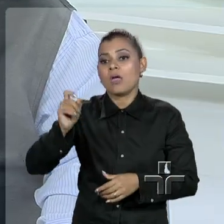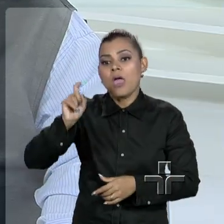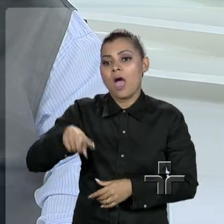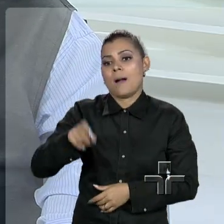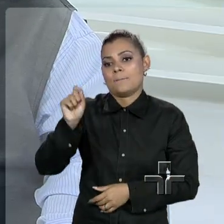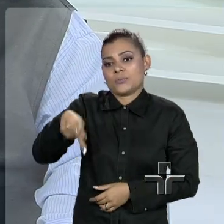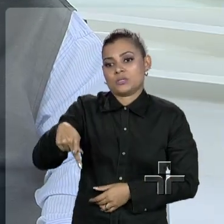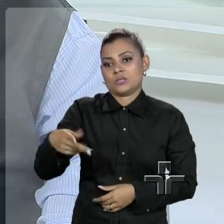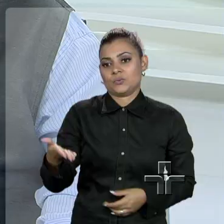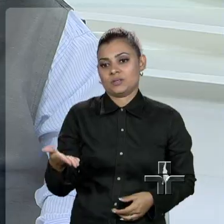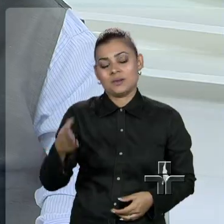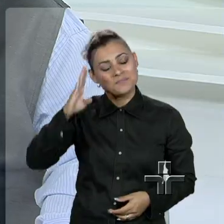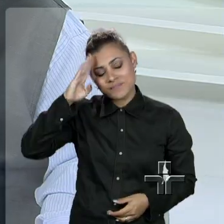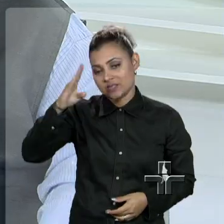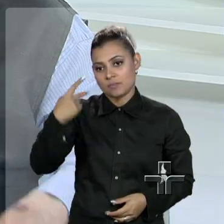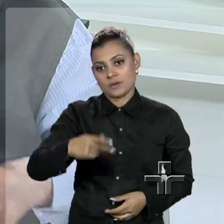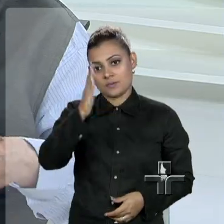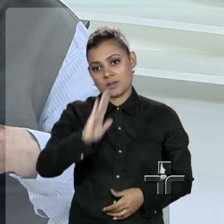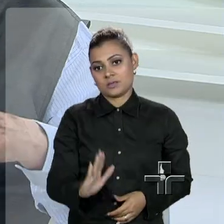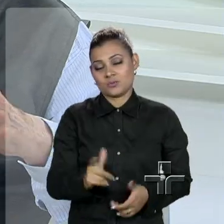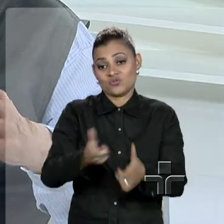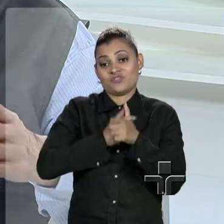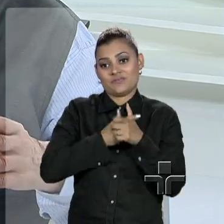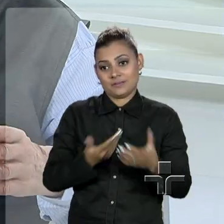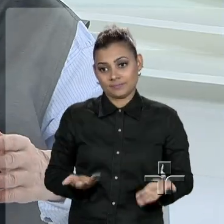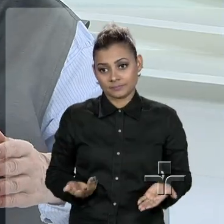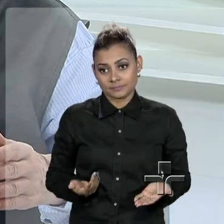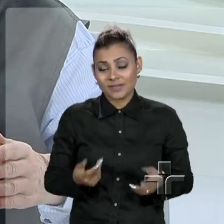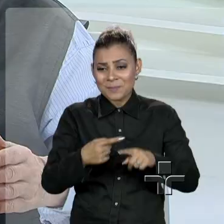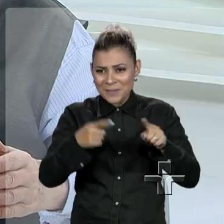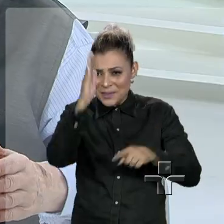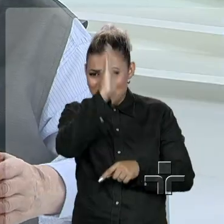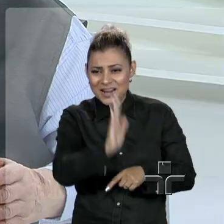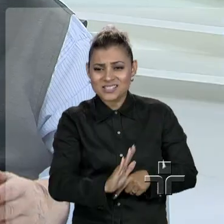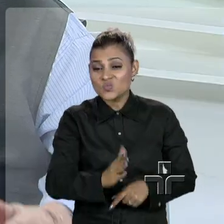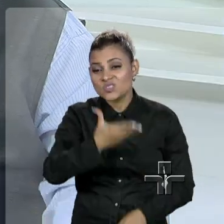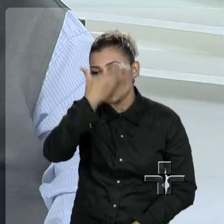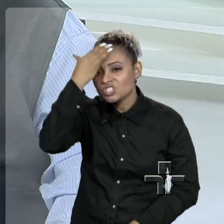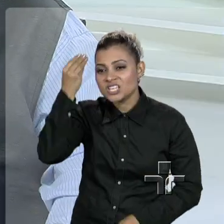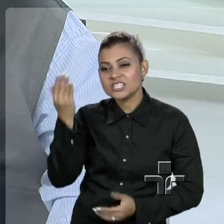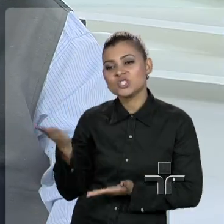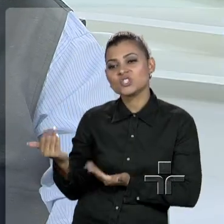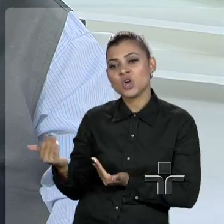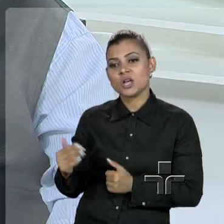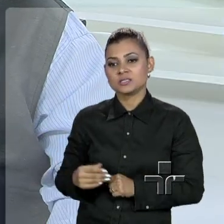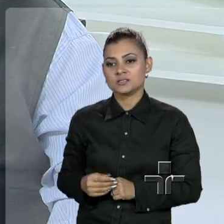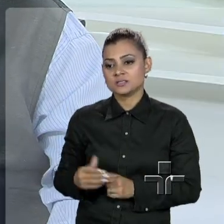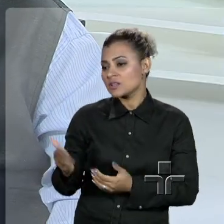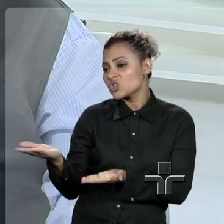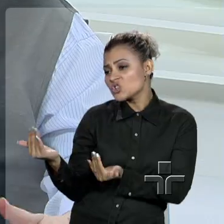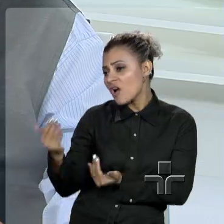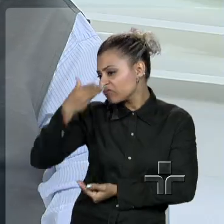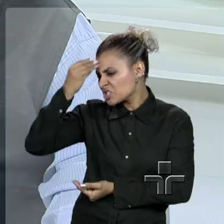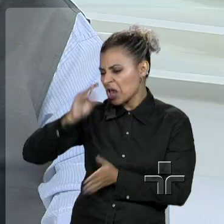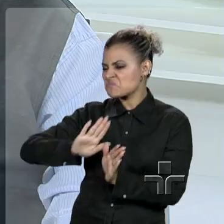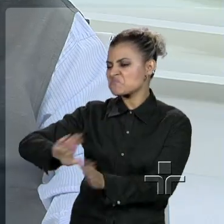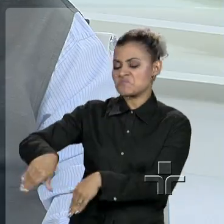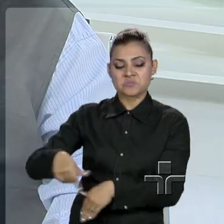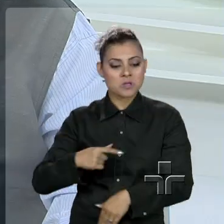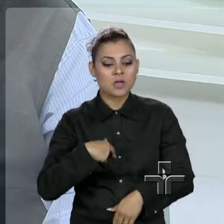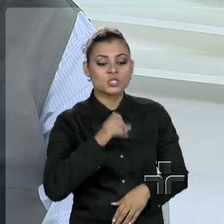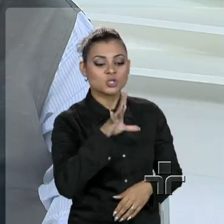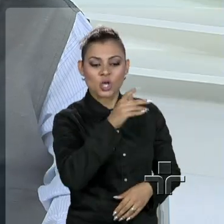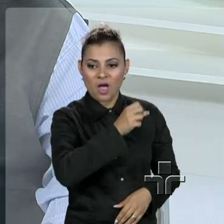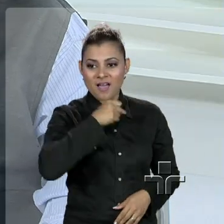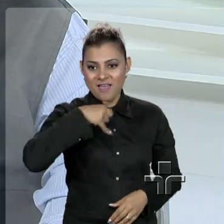está num processo seguinte. O Brasil está esquecendo a juventude e cortejando a velhice. Eu devia estar feliz, quer dizer,